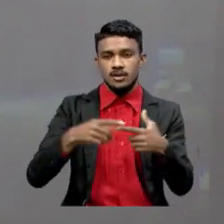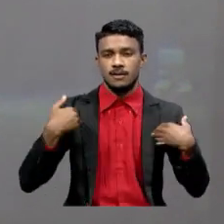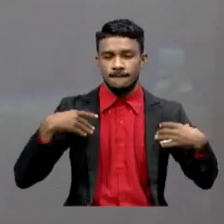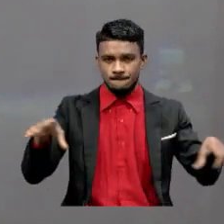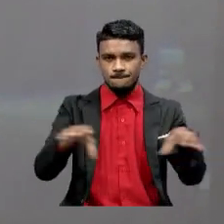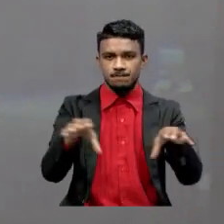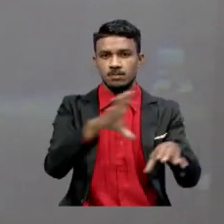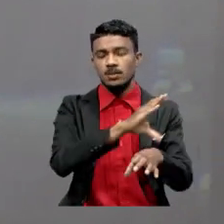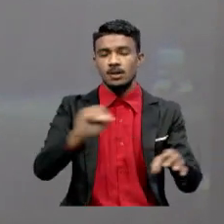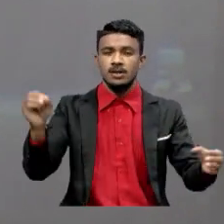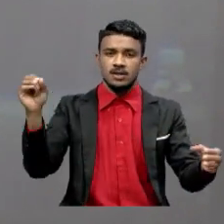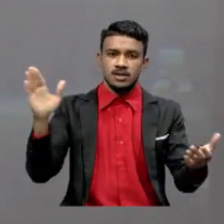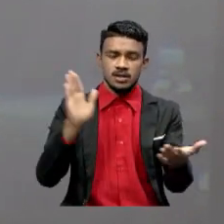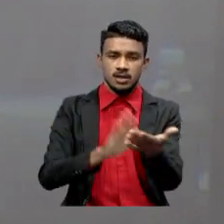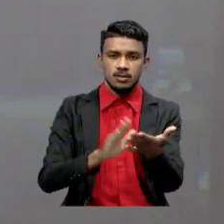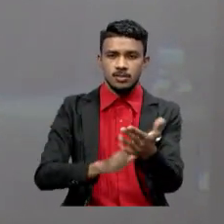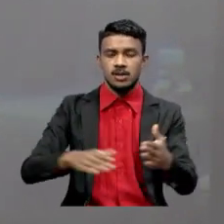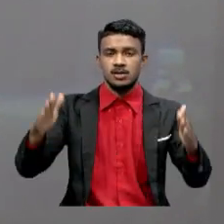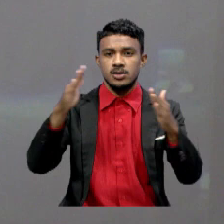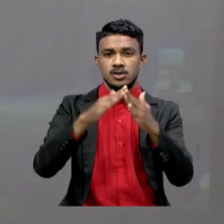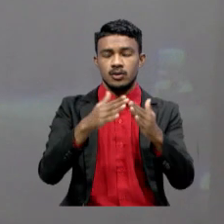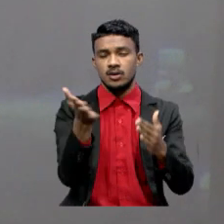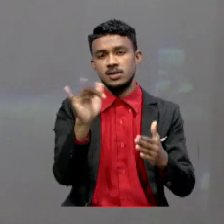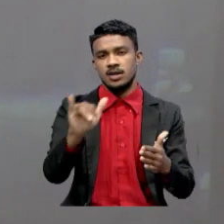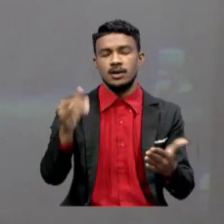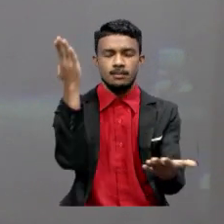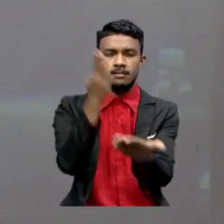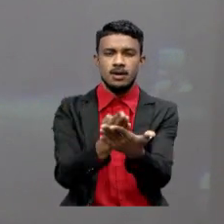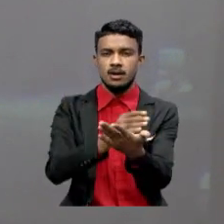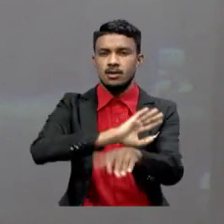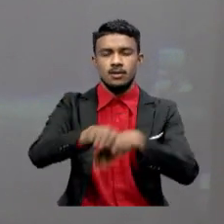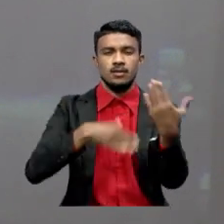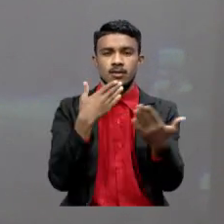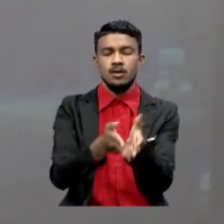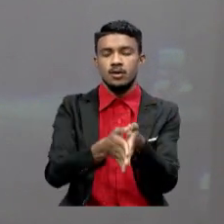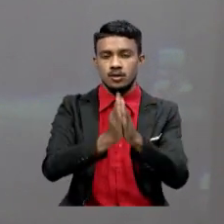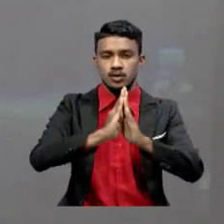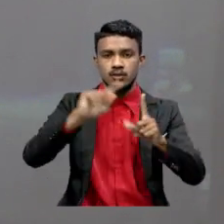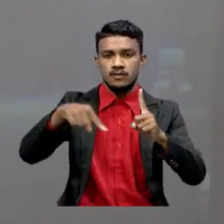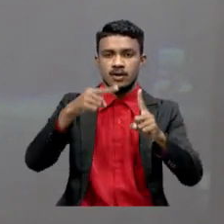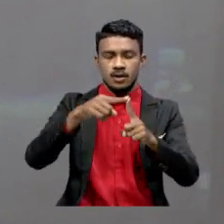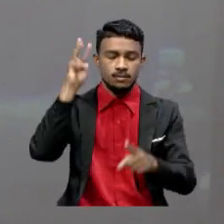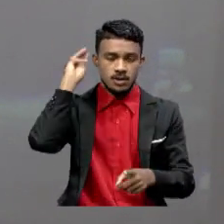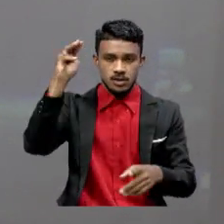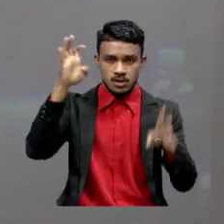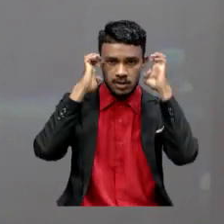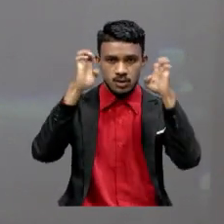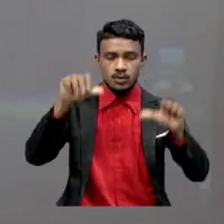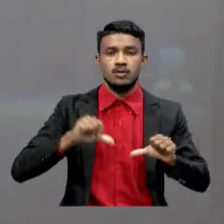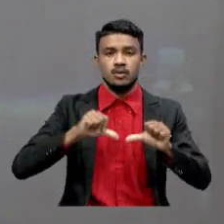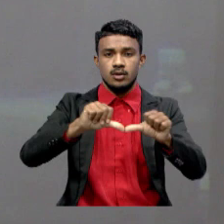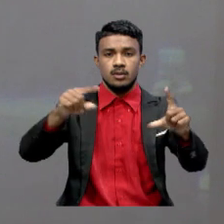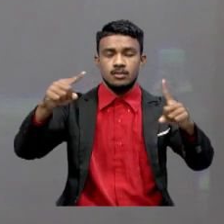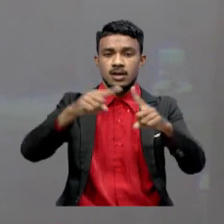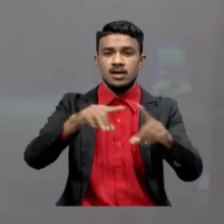ba construção escola serne parado hoto kedas to agora i husu ke ba hira ministério de educação atu halau continuação ba